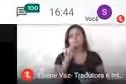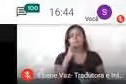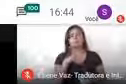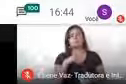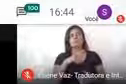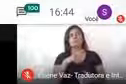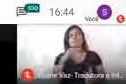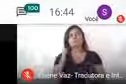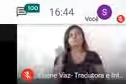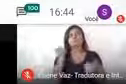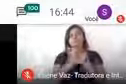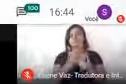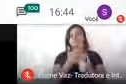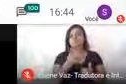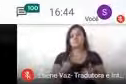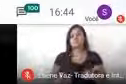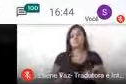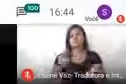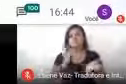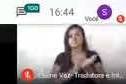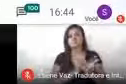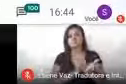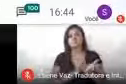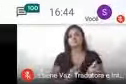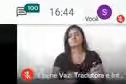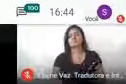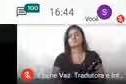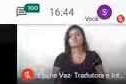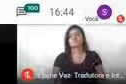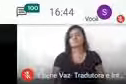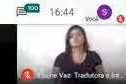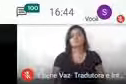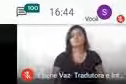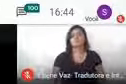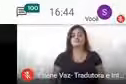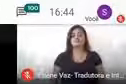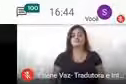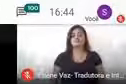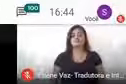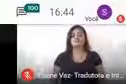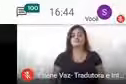Aqui eu vou apresentar também um estudo feito no estado do Amapá,